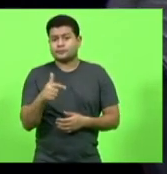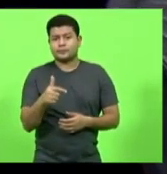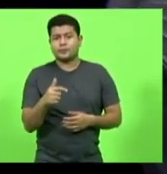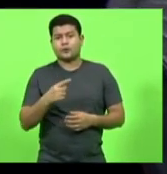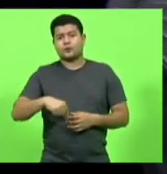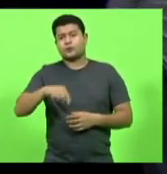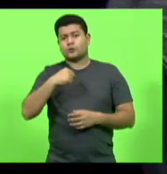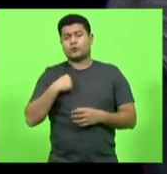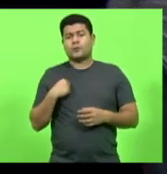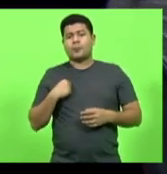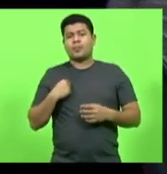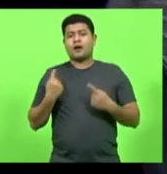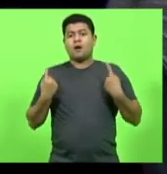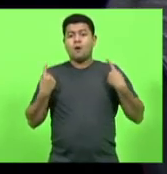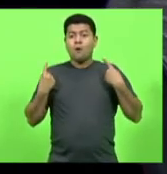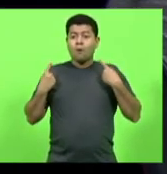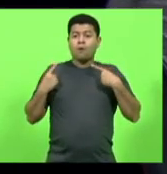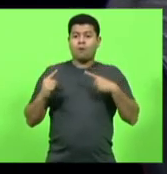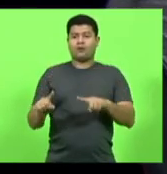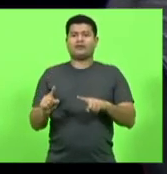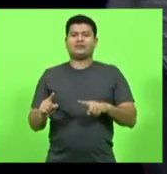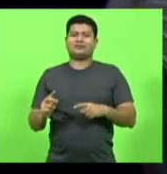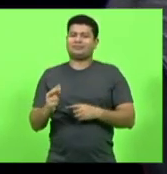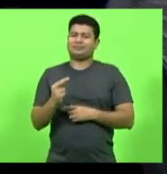ser contrário. Agora, eu quero